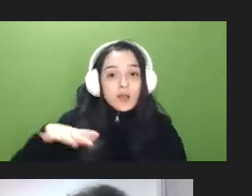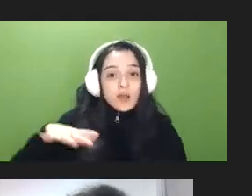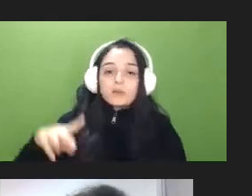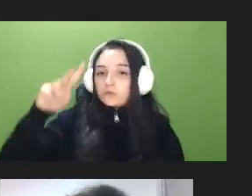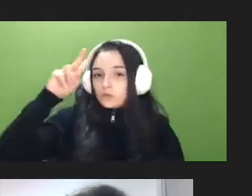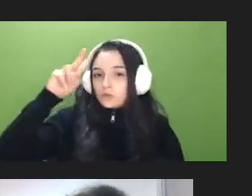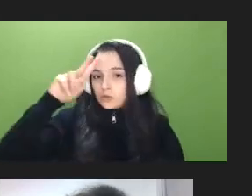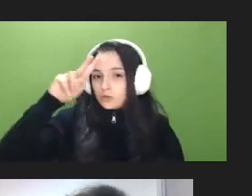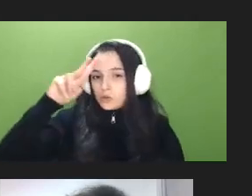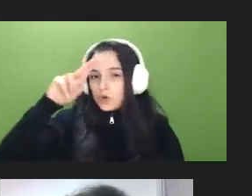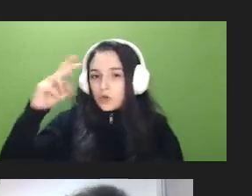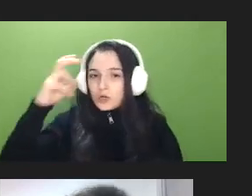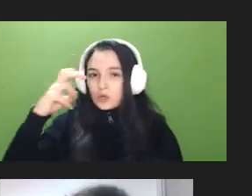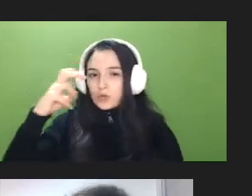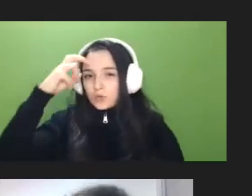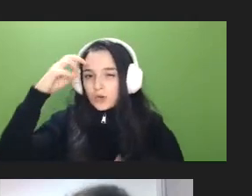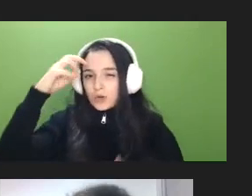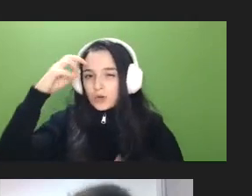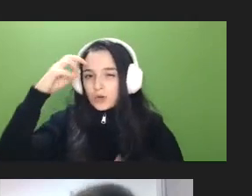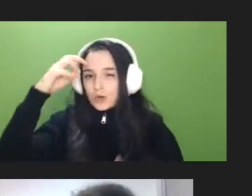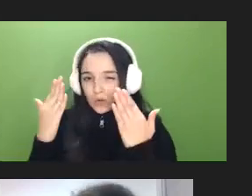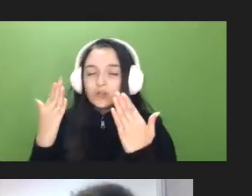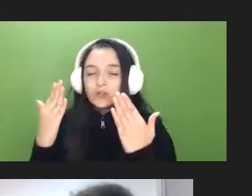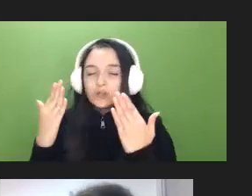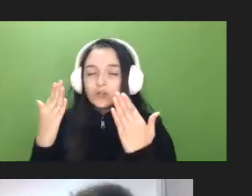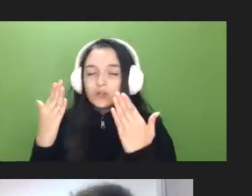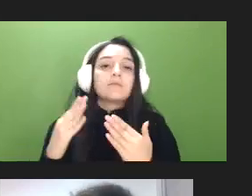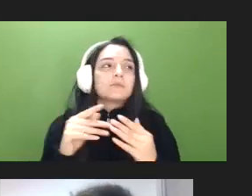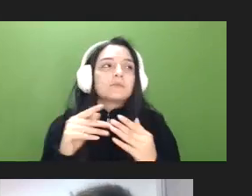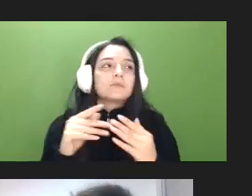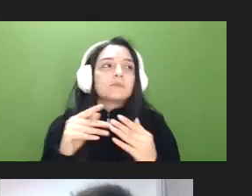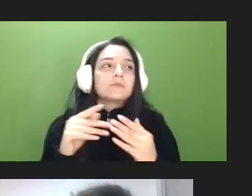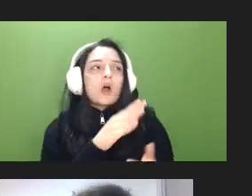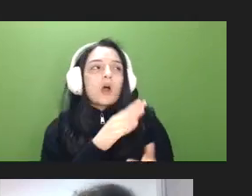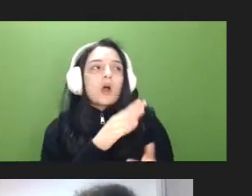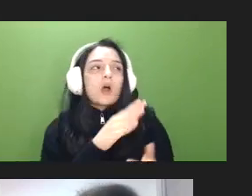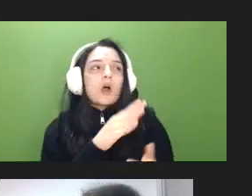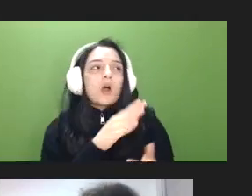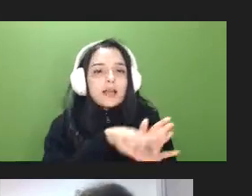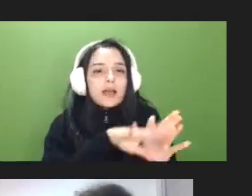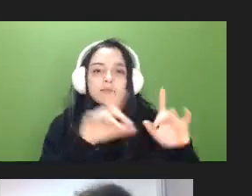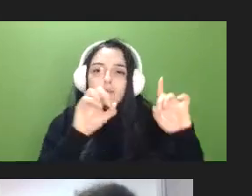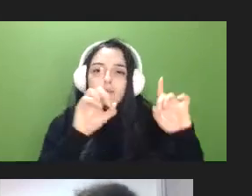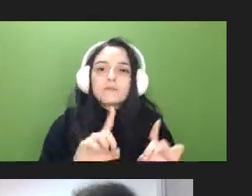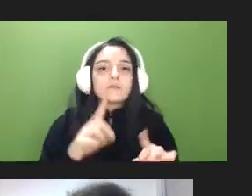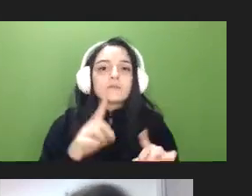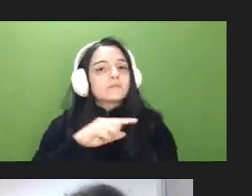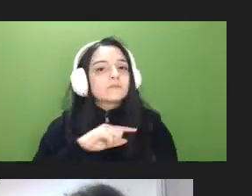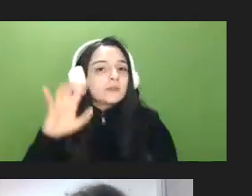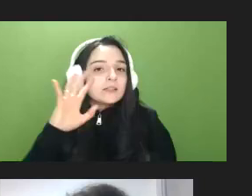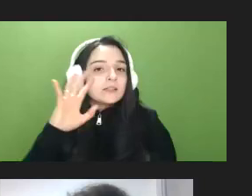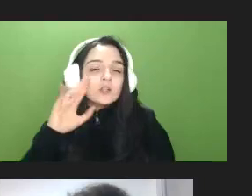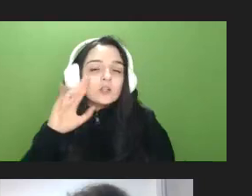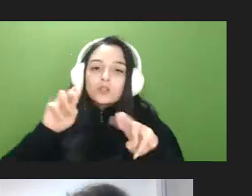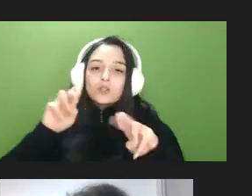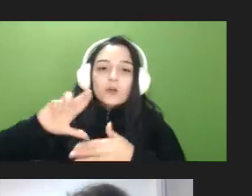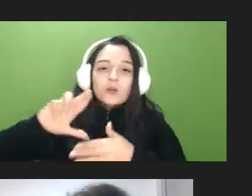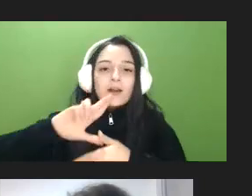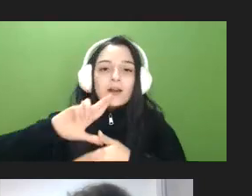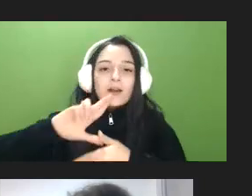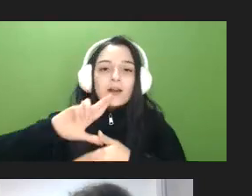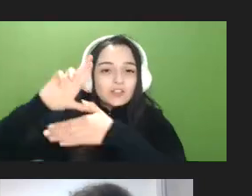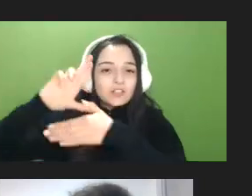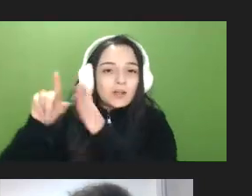da deficiência, mas também pensar aí produções latino-americanas, produções feministas, que eu acho